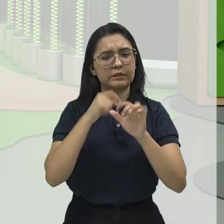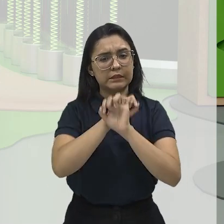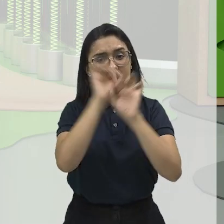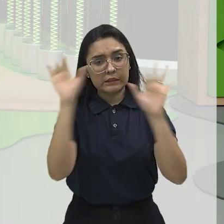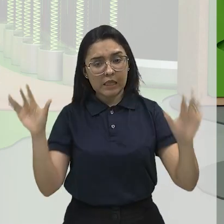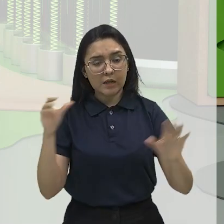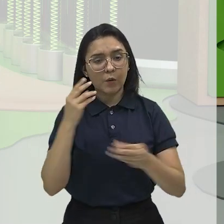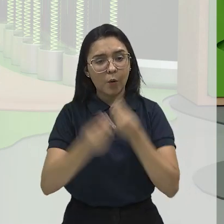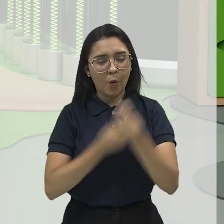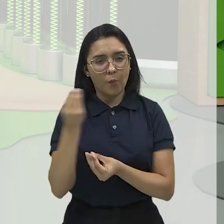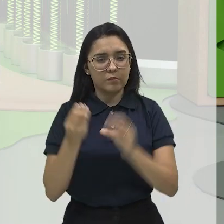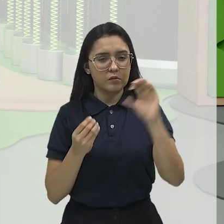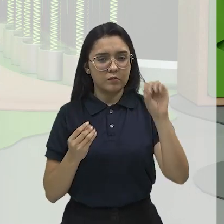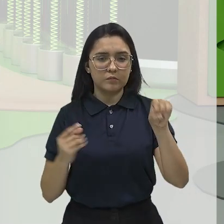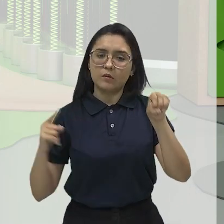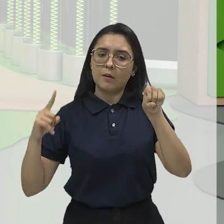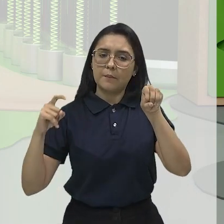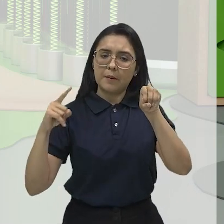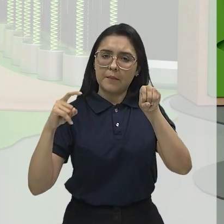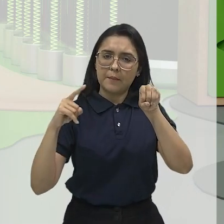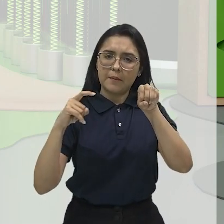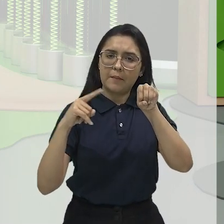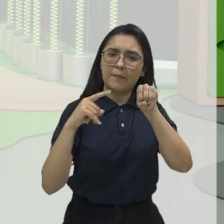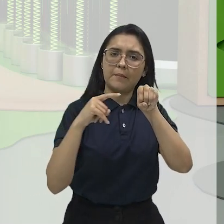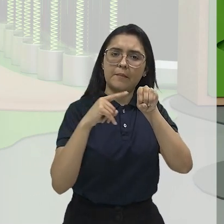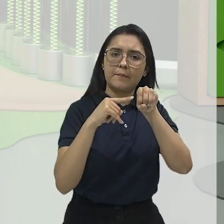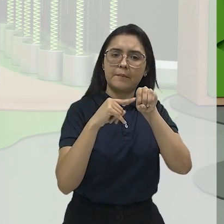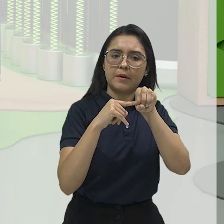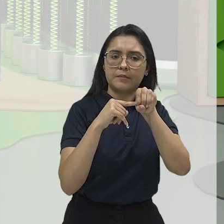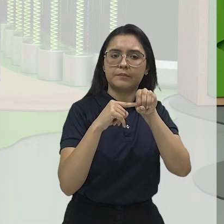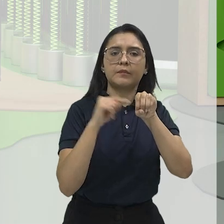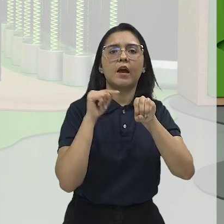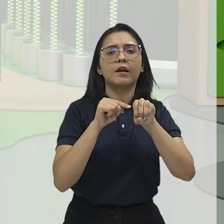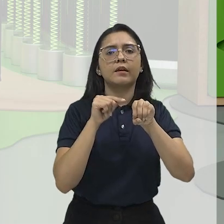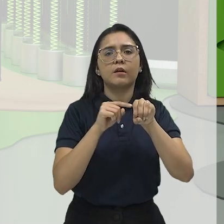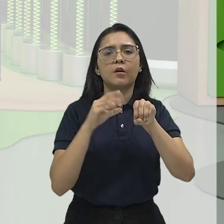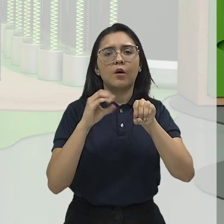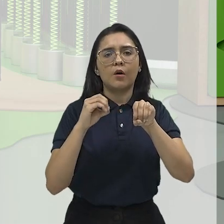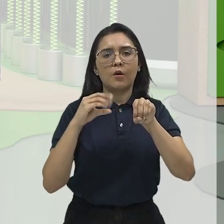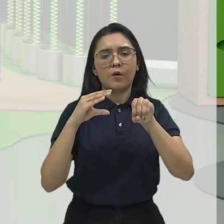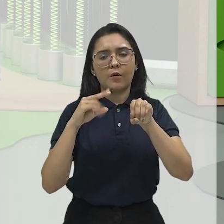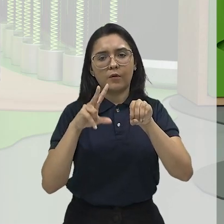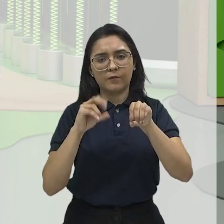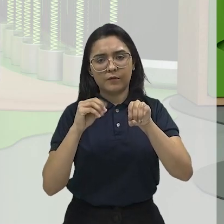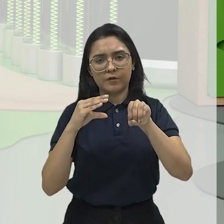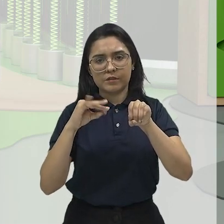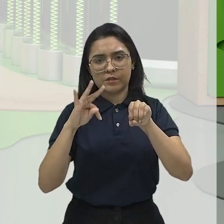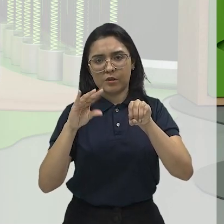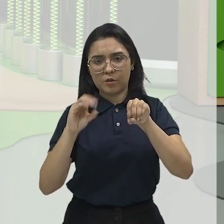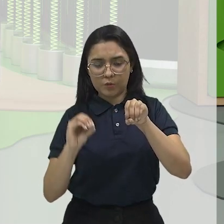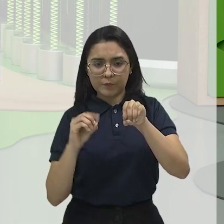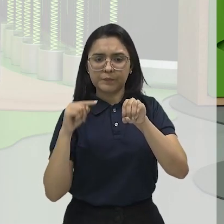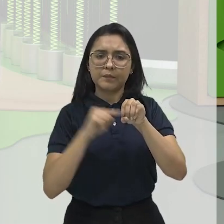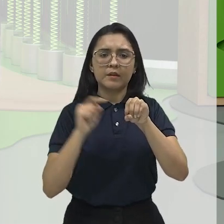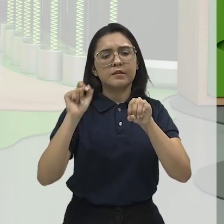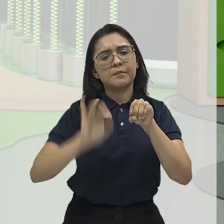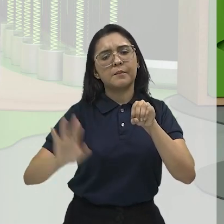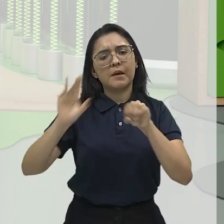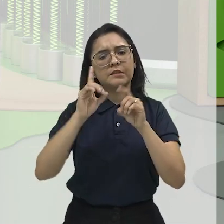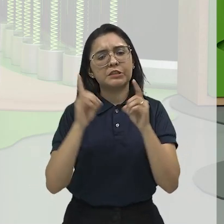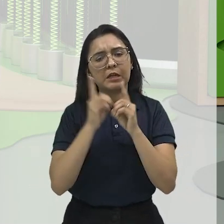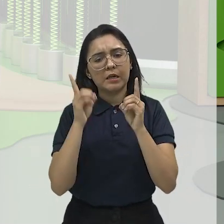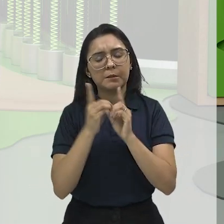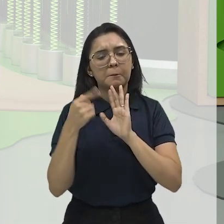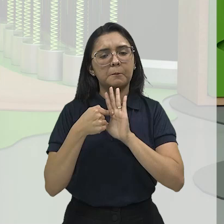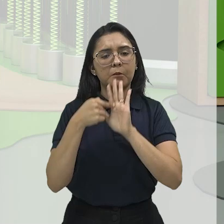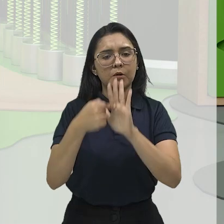a aproximação dos espermatozoides até o ovócito. Então, essa imagem didática aí,